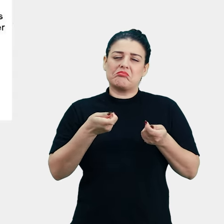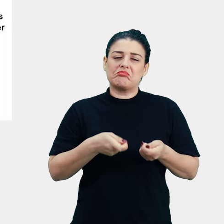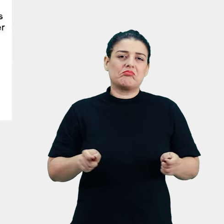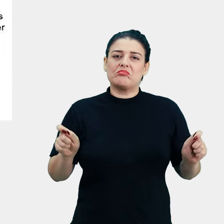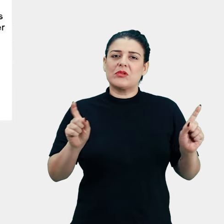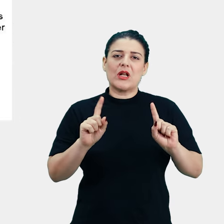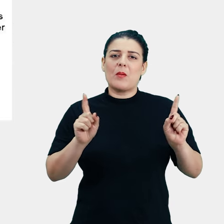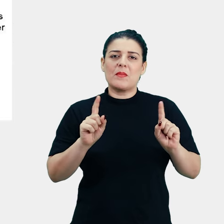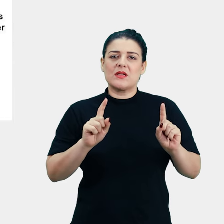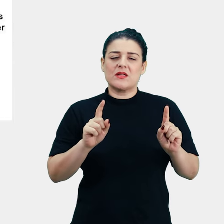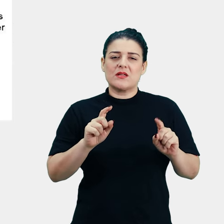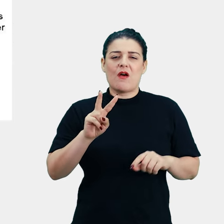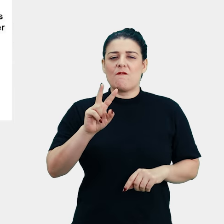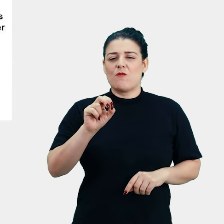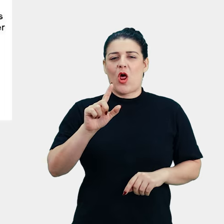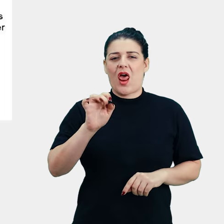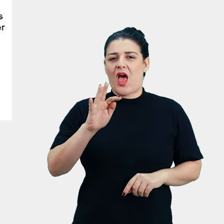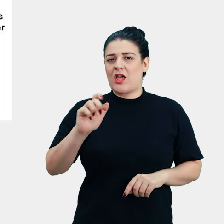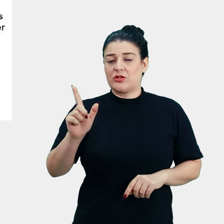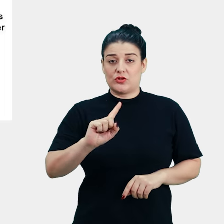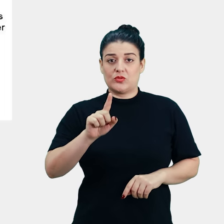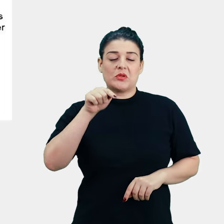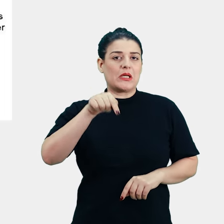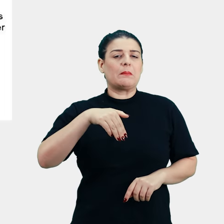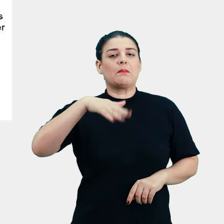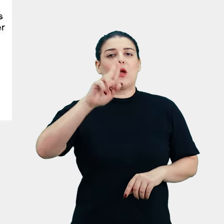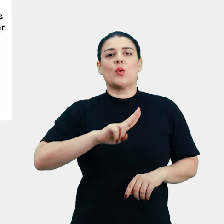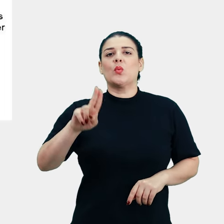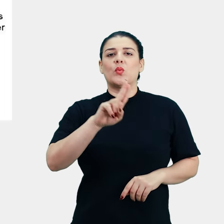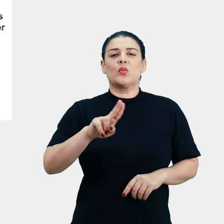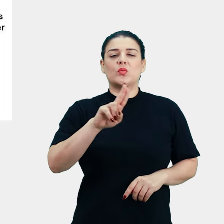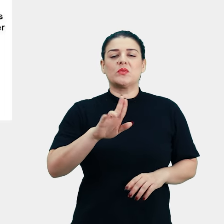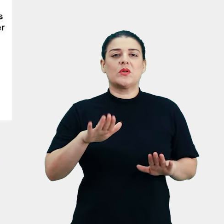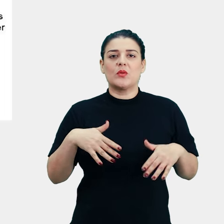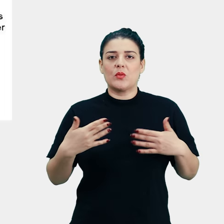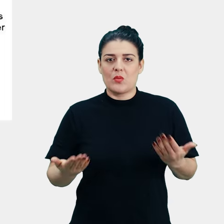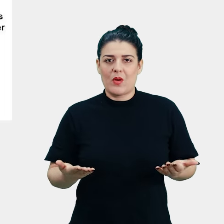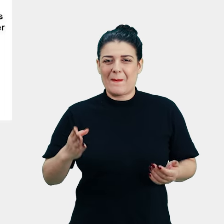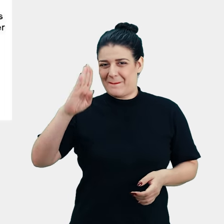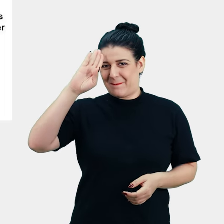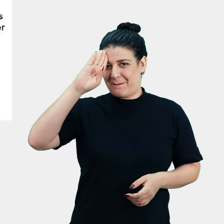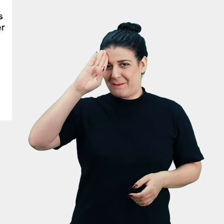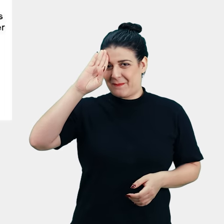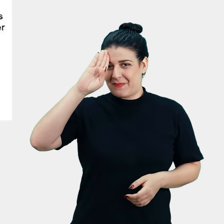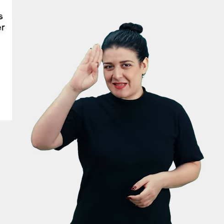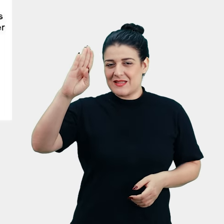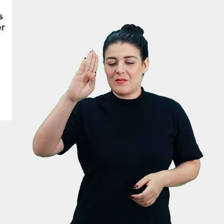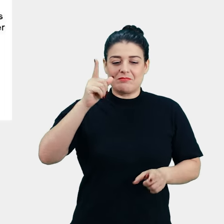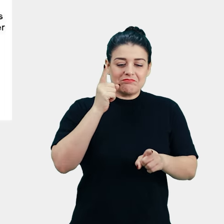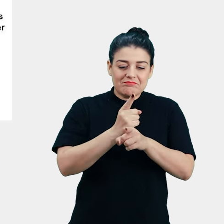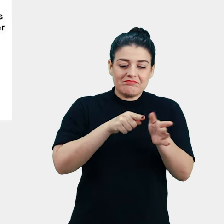precisam, tá, ser voláteis. É uma fonte muito utilizada para estudos de